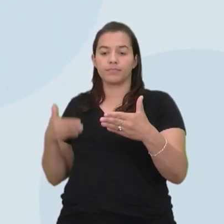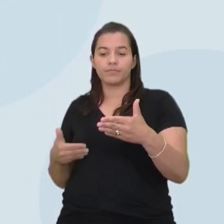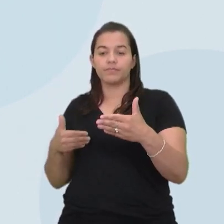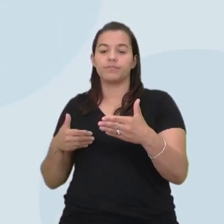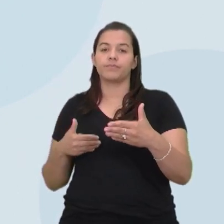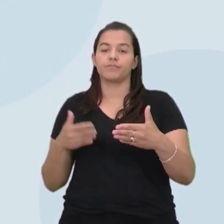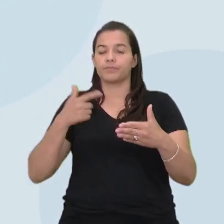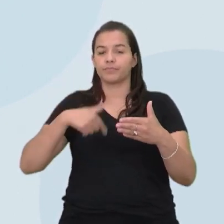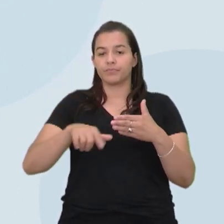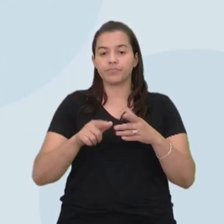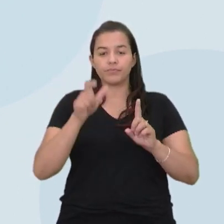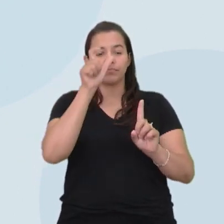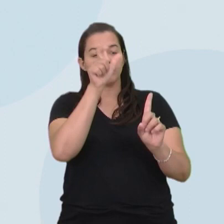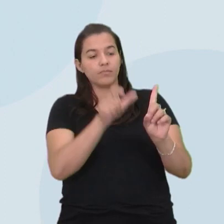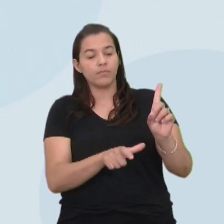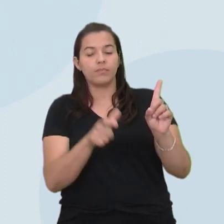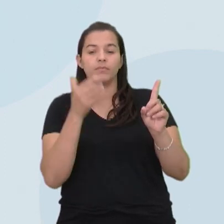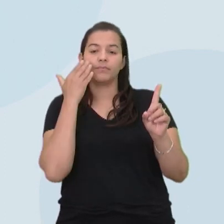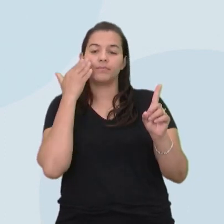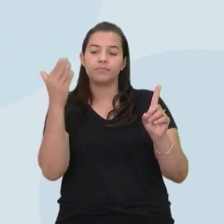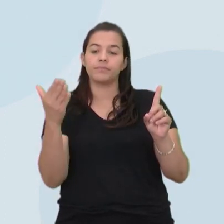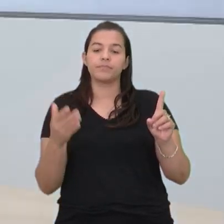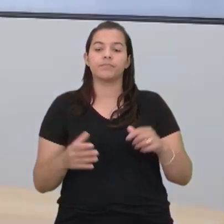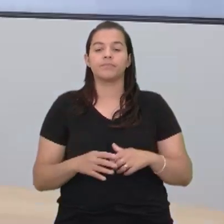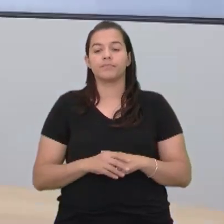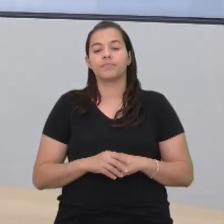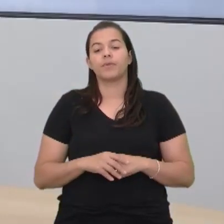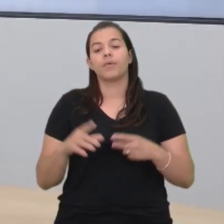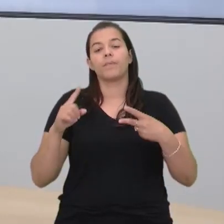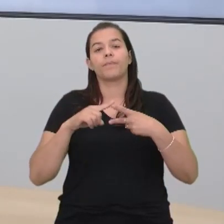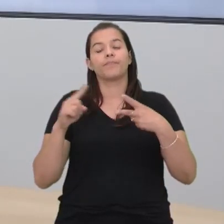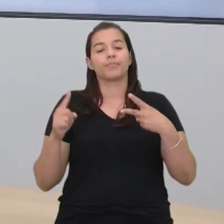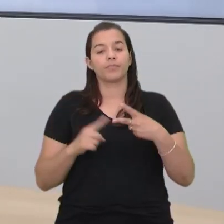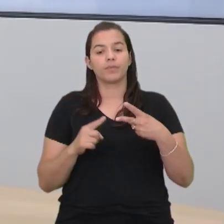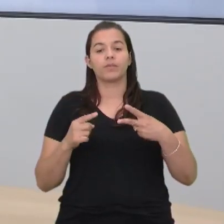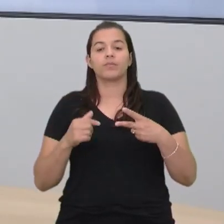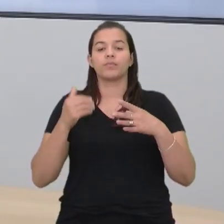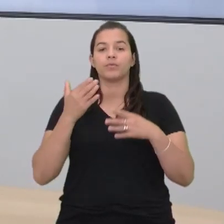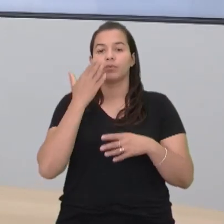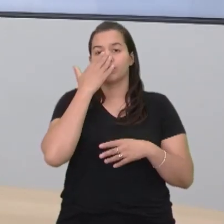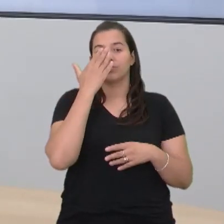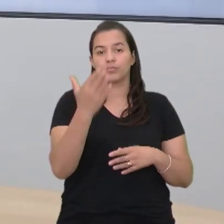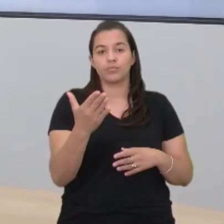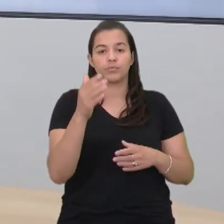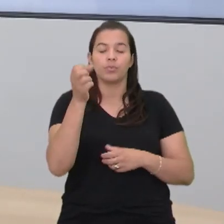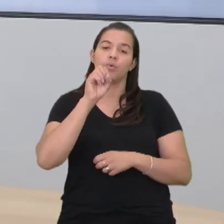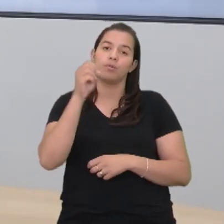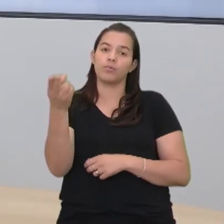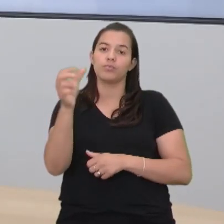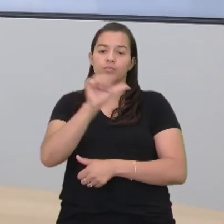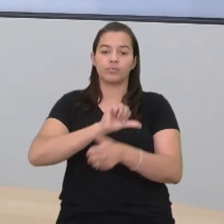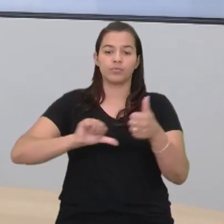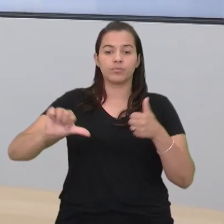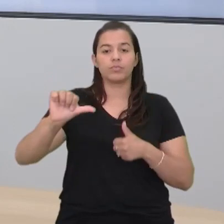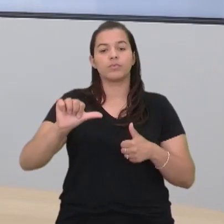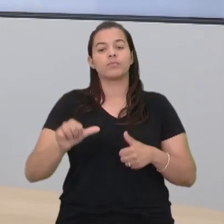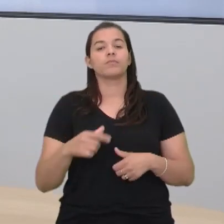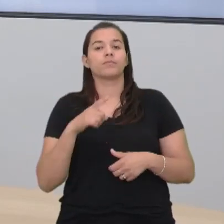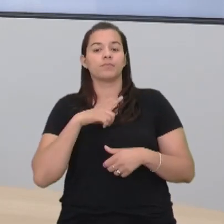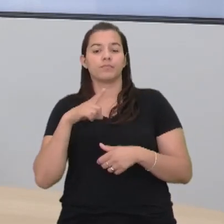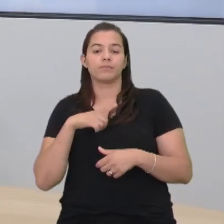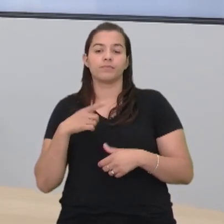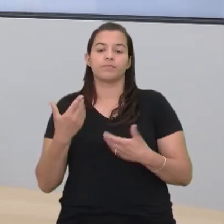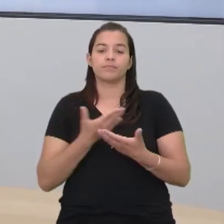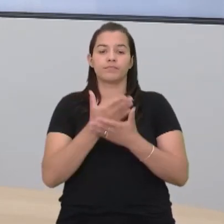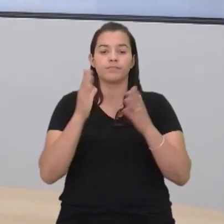personagem ficar na frente de uma determinada... põe 2 personagens. Um fica na frente do outro, ou ele troca de posição. Então, ele pode passar por trás da... Você